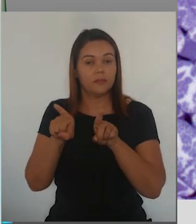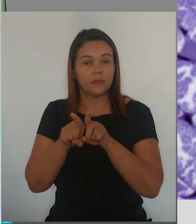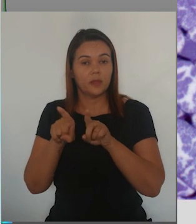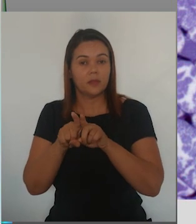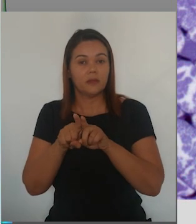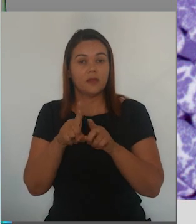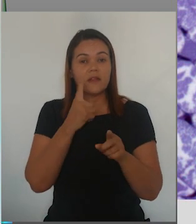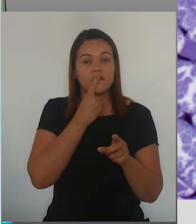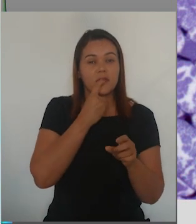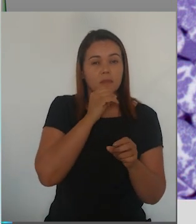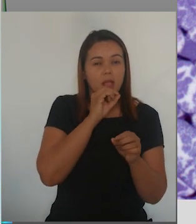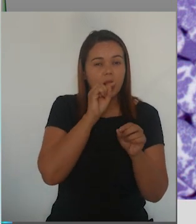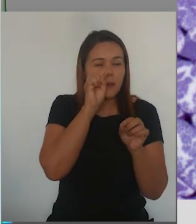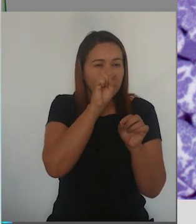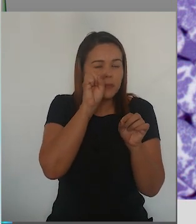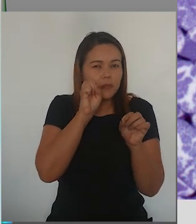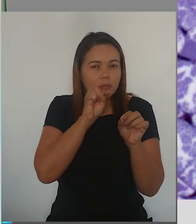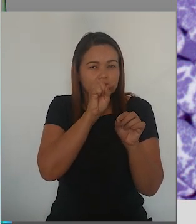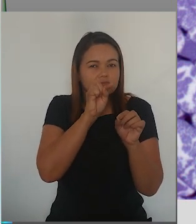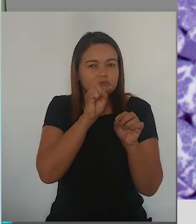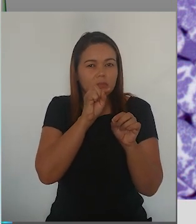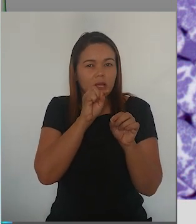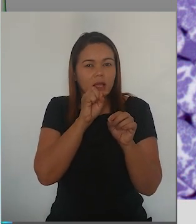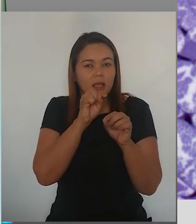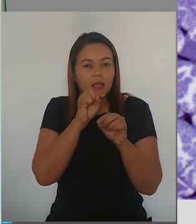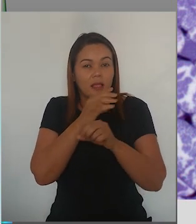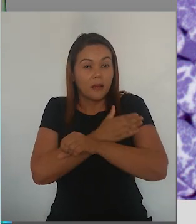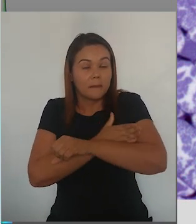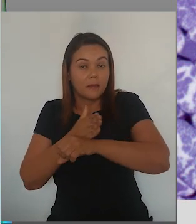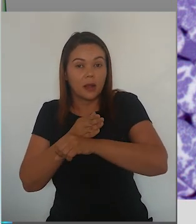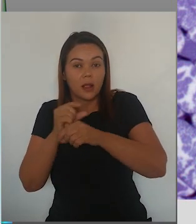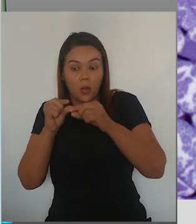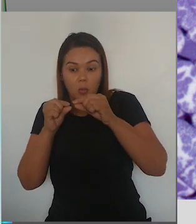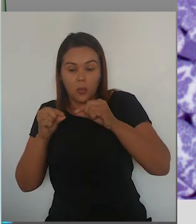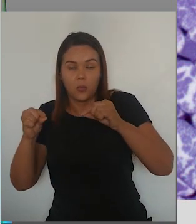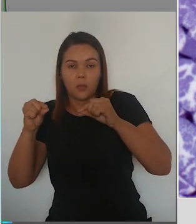menor tamanho e fibras brancas, as de maior tamanho.